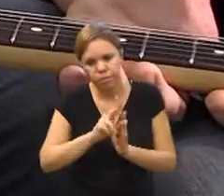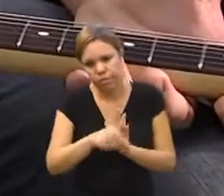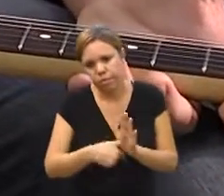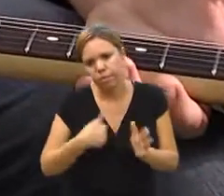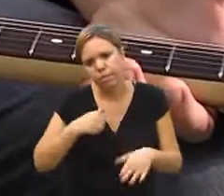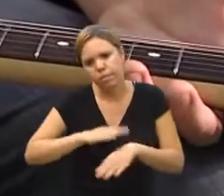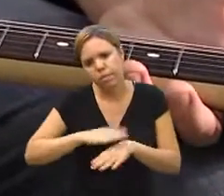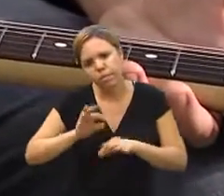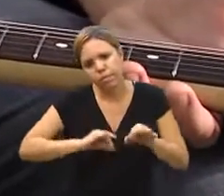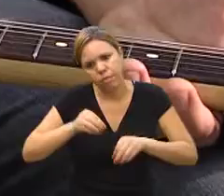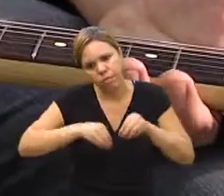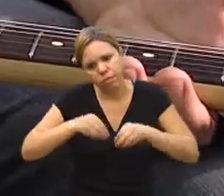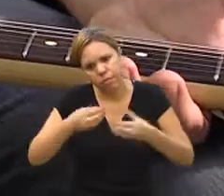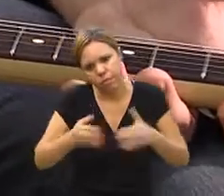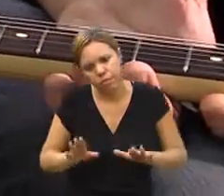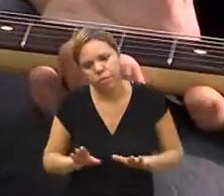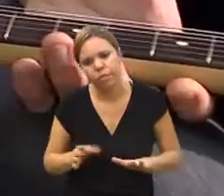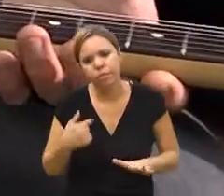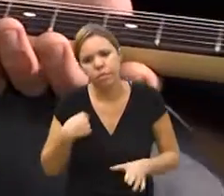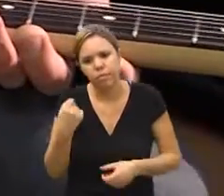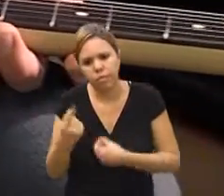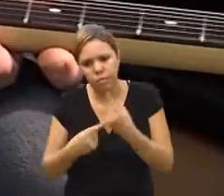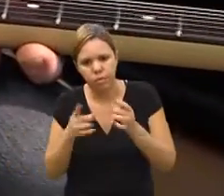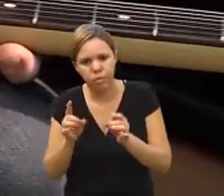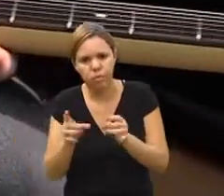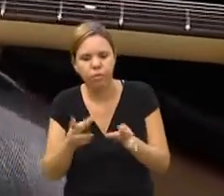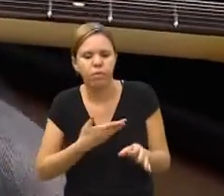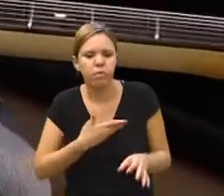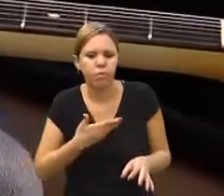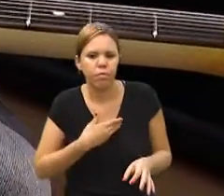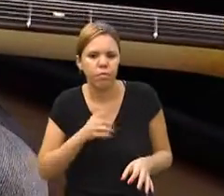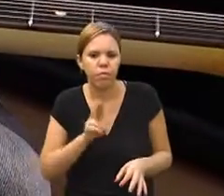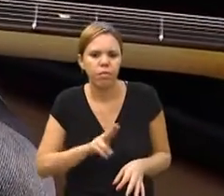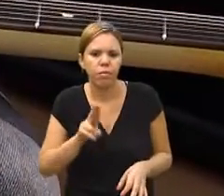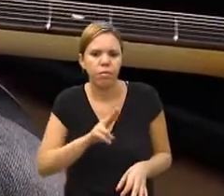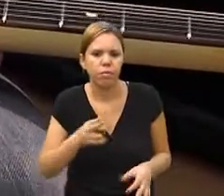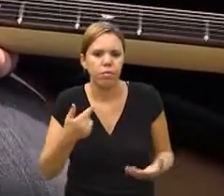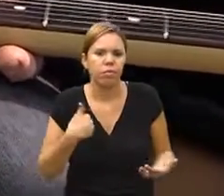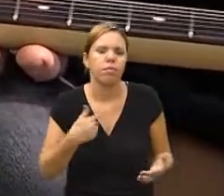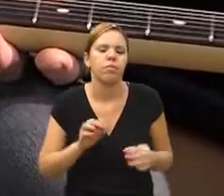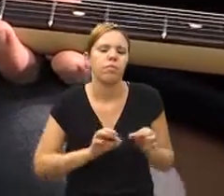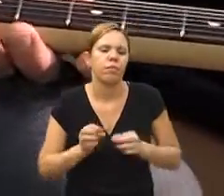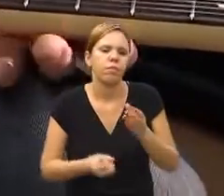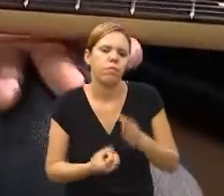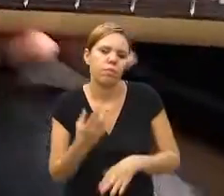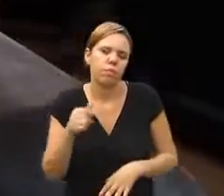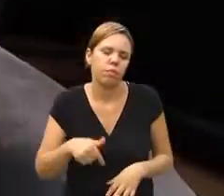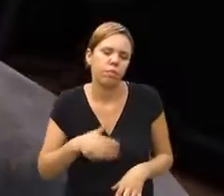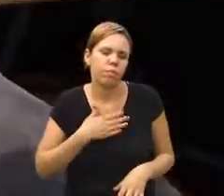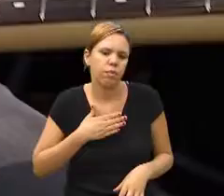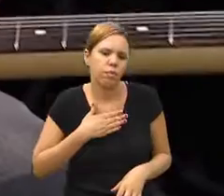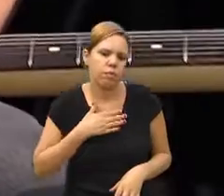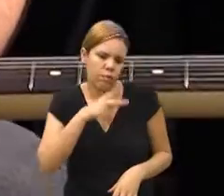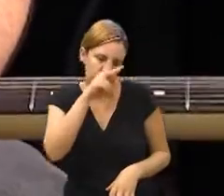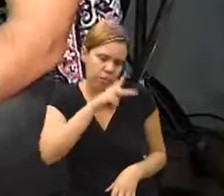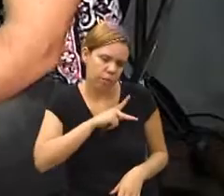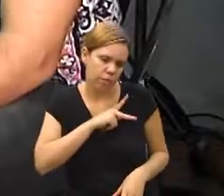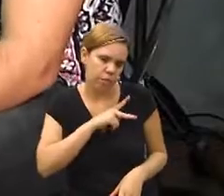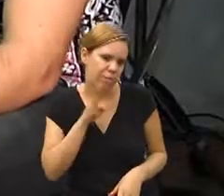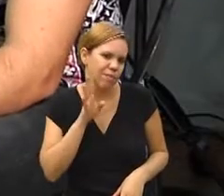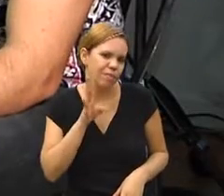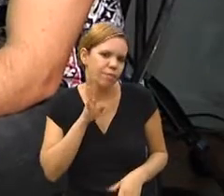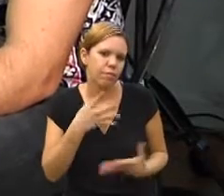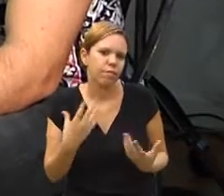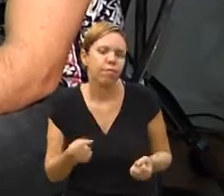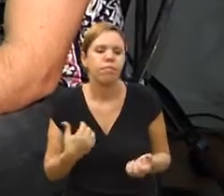que eu mesmo monto. Algumas eu acabo vendendo para amigos também, que só usam guitarras que eu monto. E essa daqui eu montei para mim mesmo. Que legal. Então